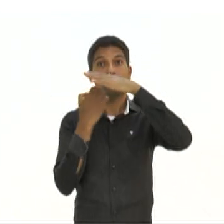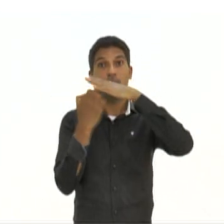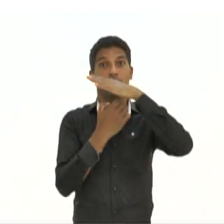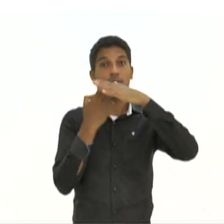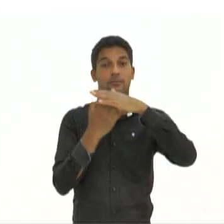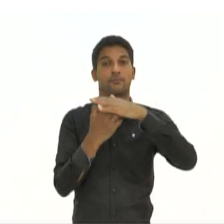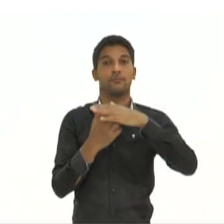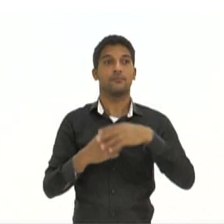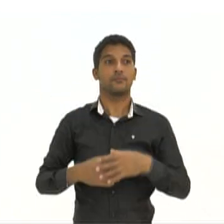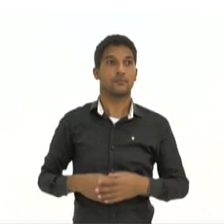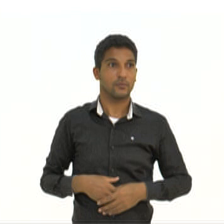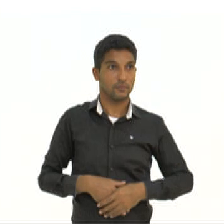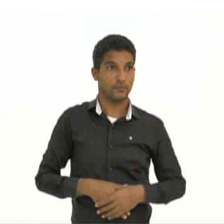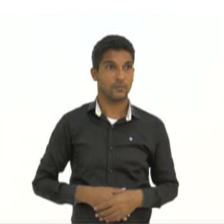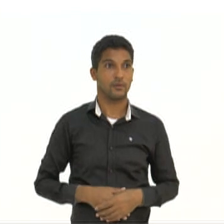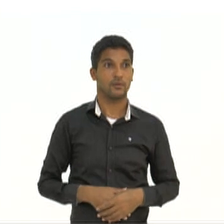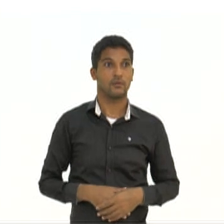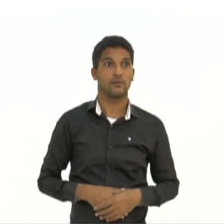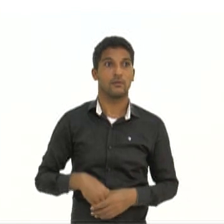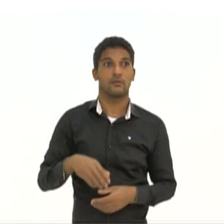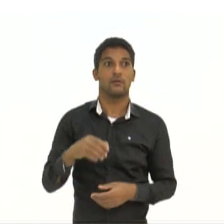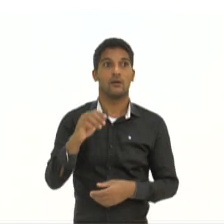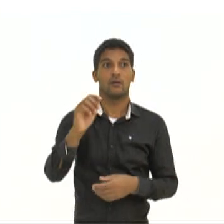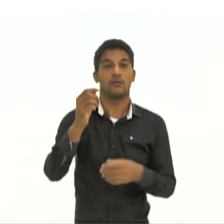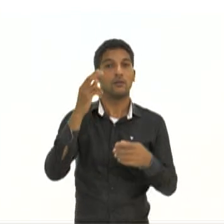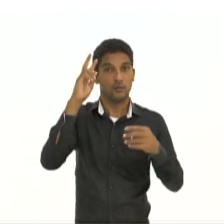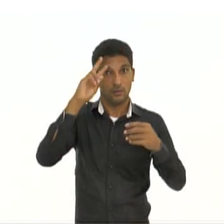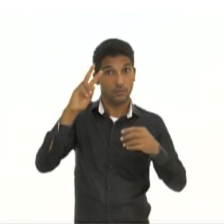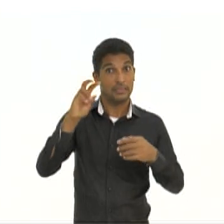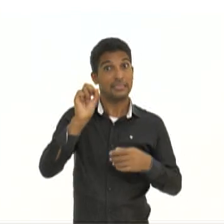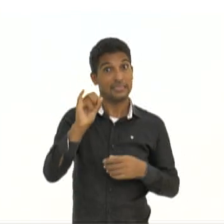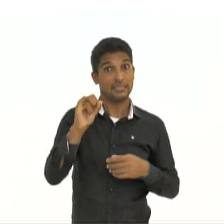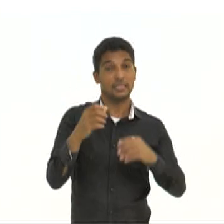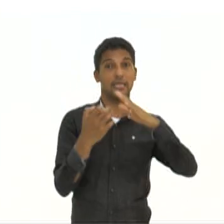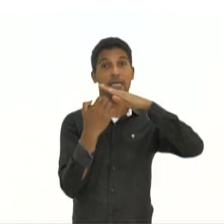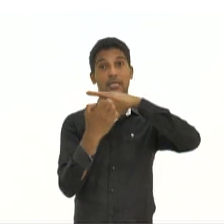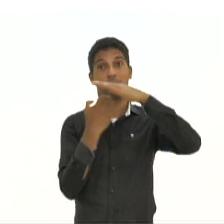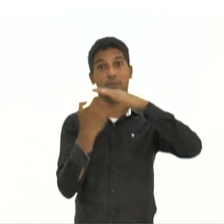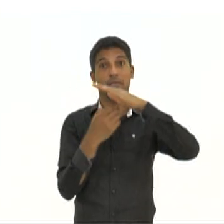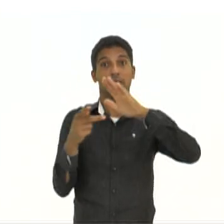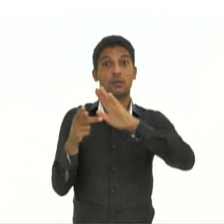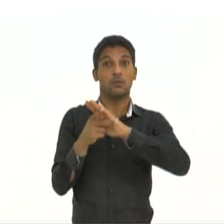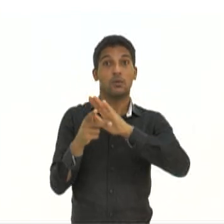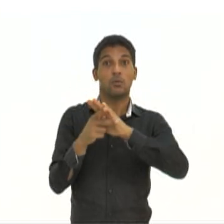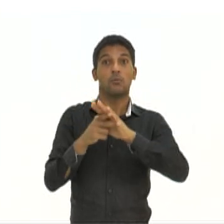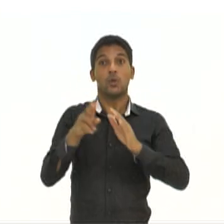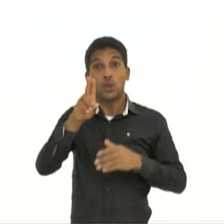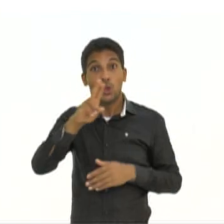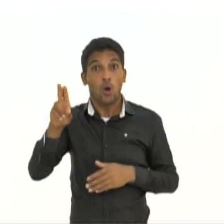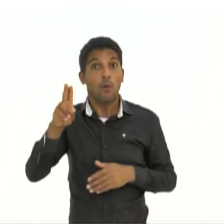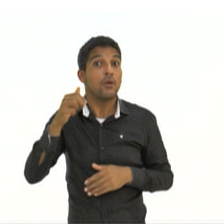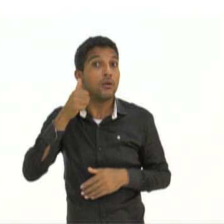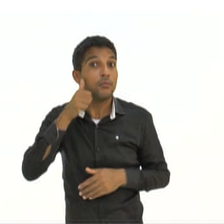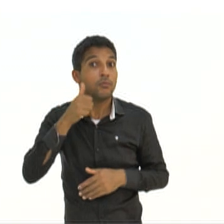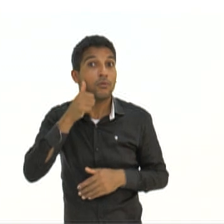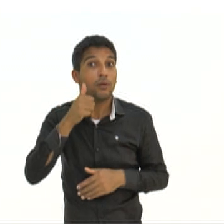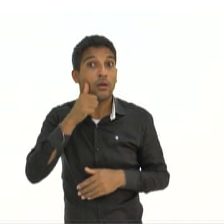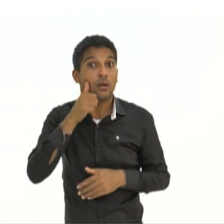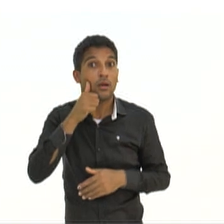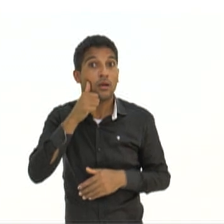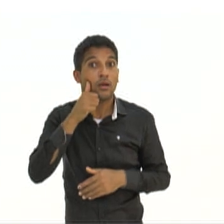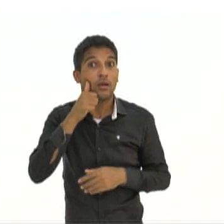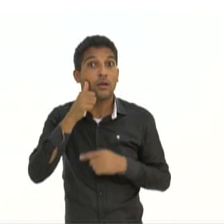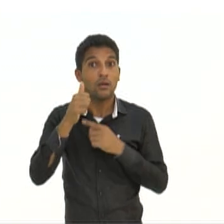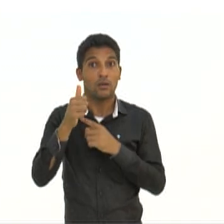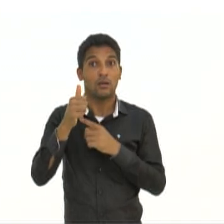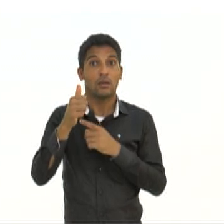ser utilizada se o nome da empresa for um nome feminino. Se for um nome masculino, não vai ter a necessidade de usar a crase, porque é proibido utilizar a crase